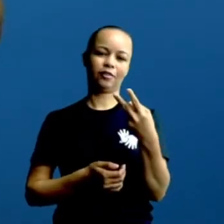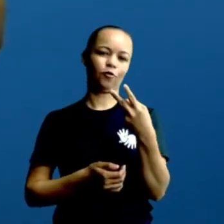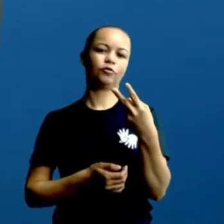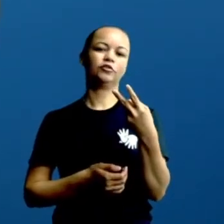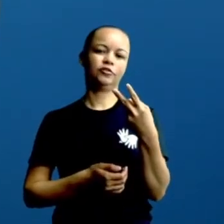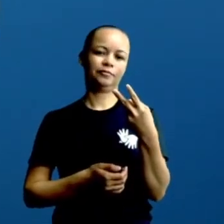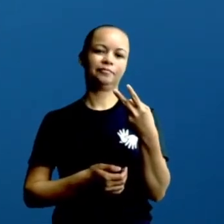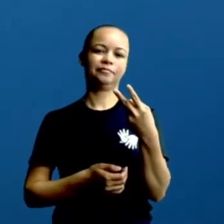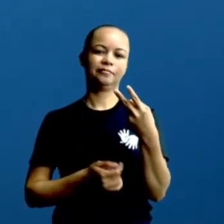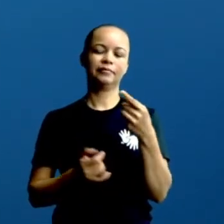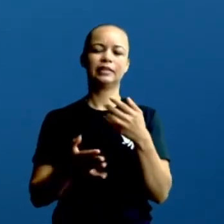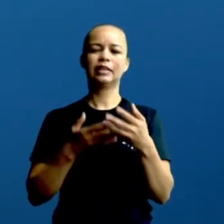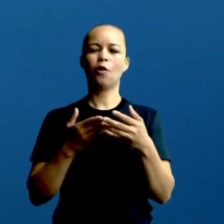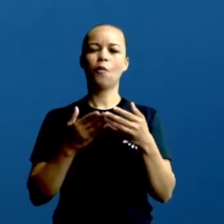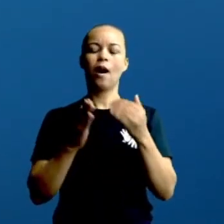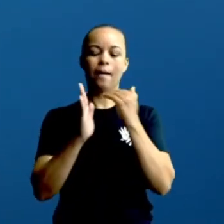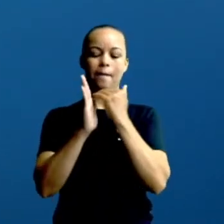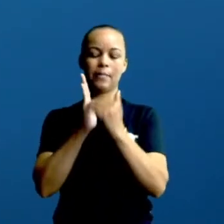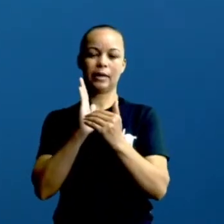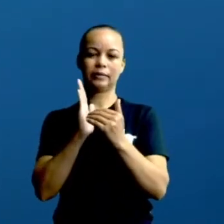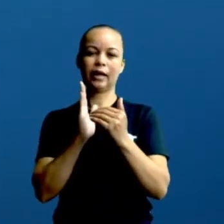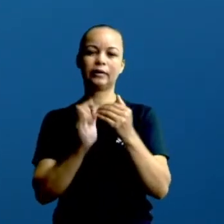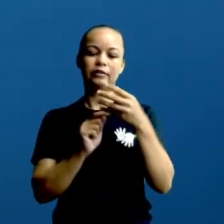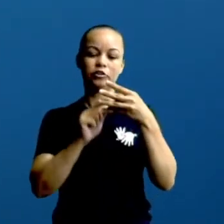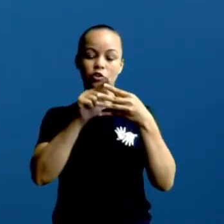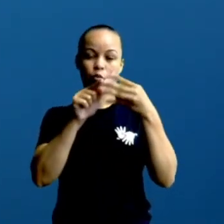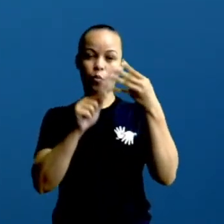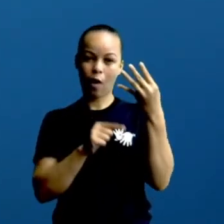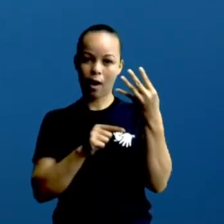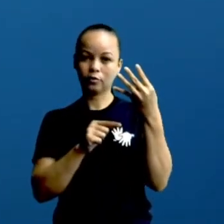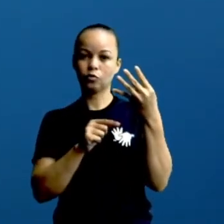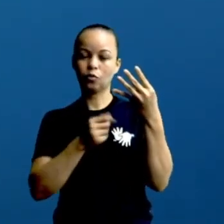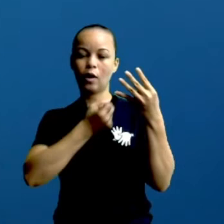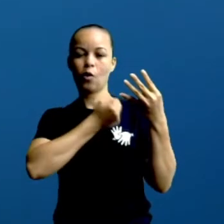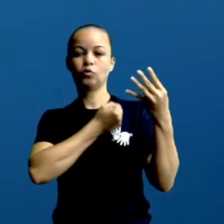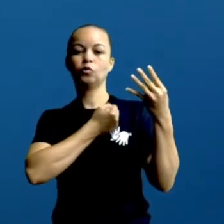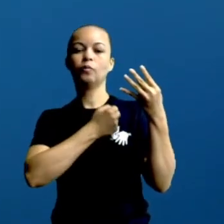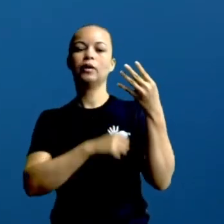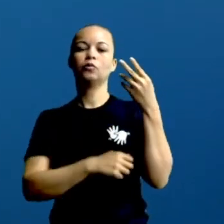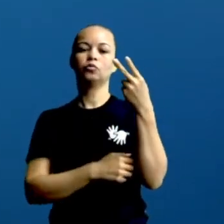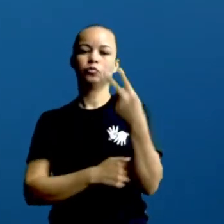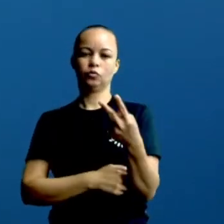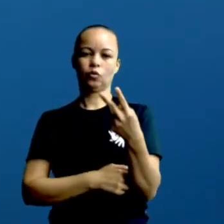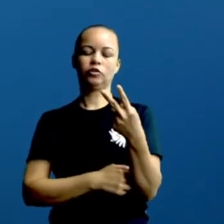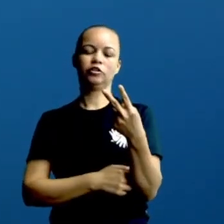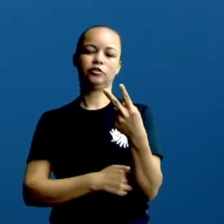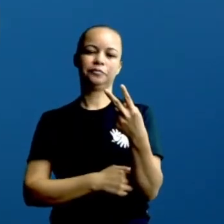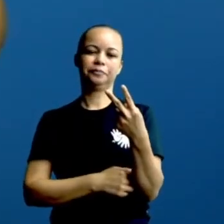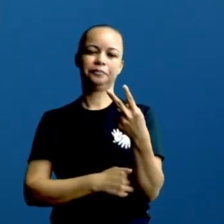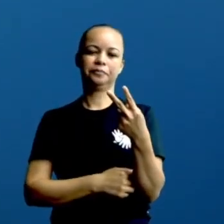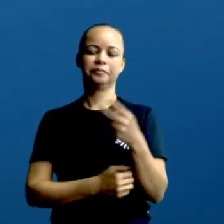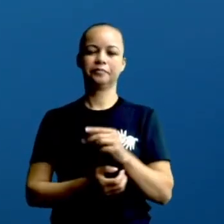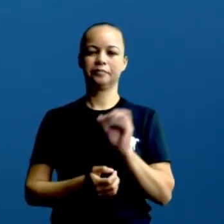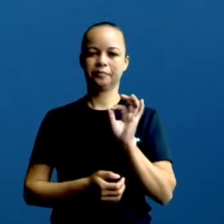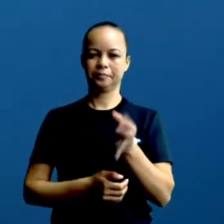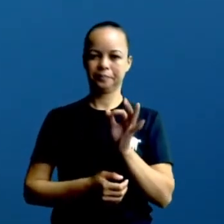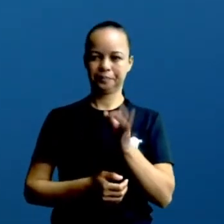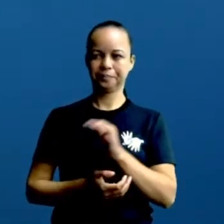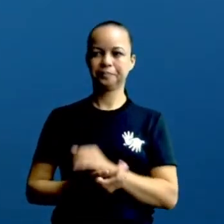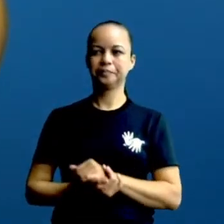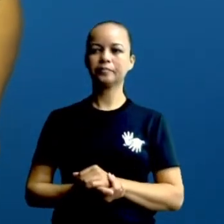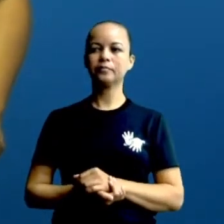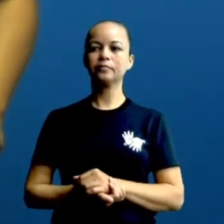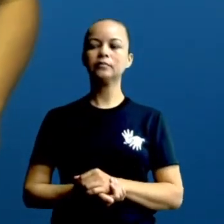certo então a metade quatro é dois tá